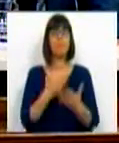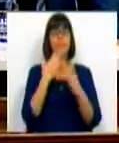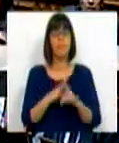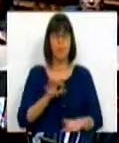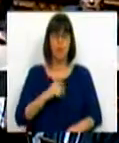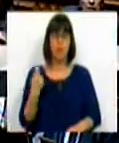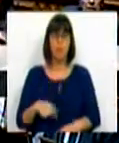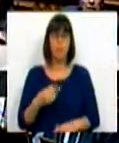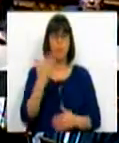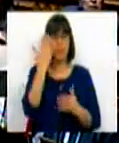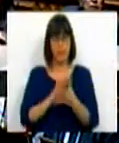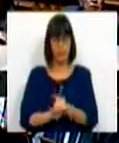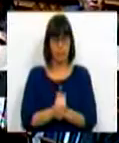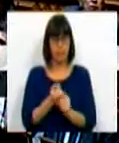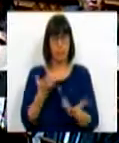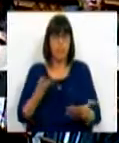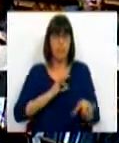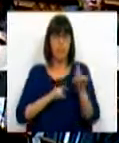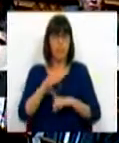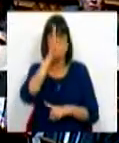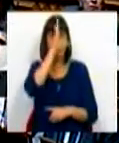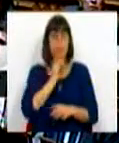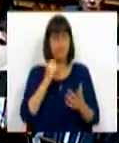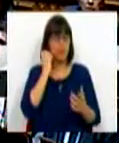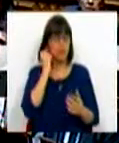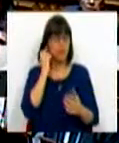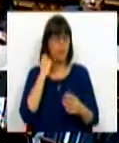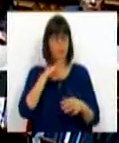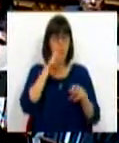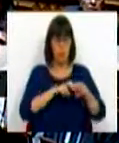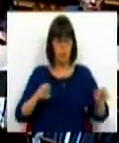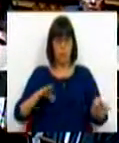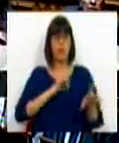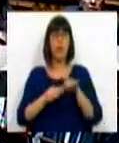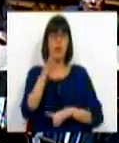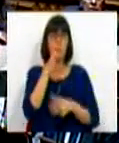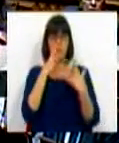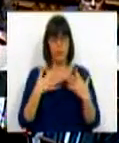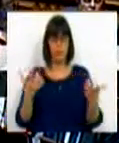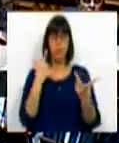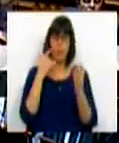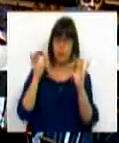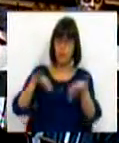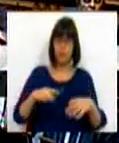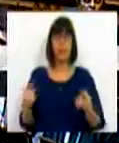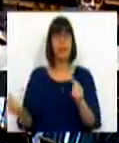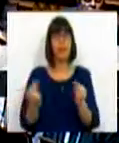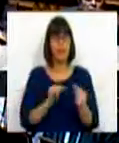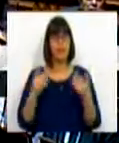Muito obrigado, Sr. Presidente, Senhoras e Srs. Ministros, Srs. Membros do Governo, Srs. e Srs. Deputados. Chegando ao fim deste